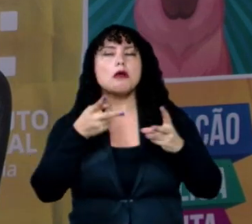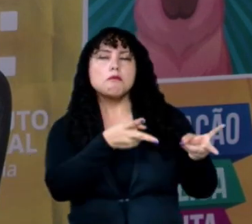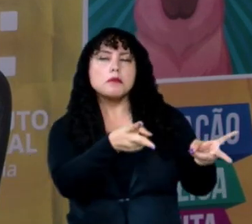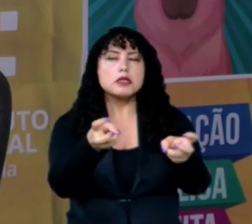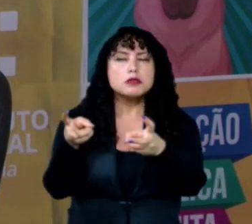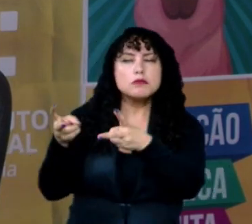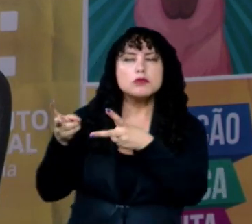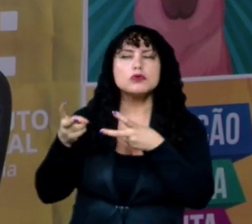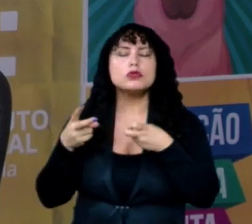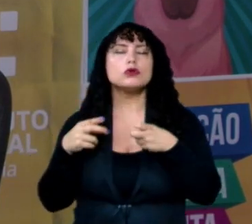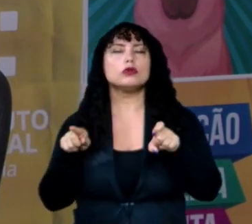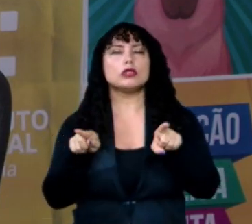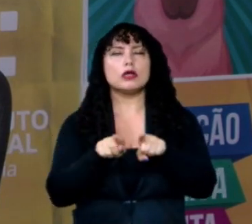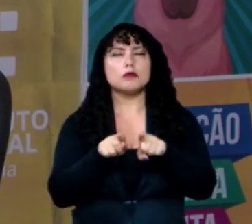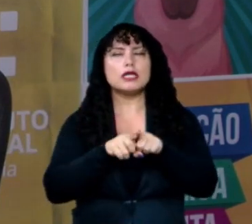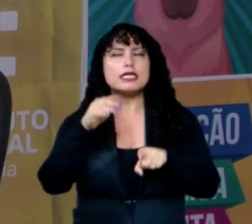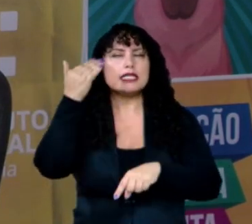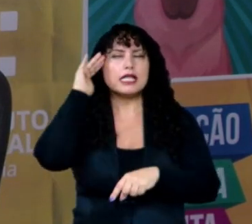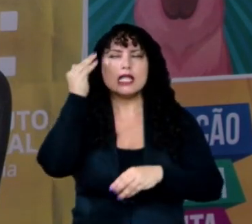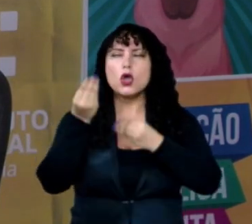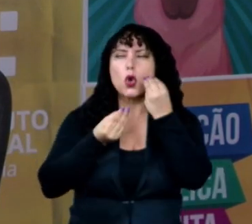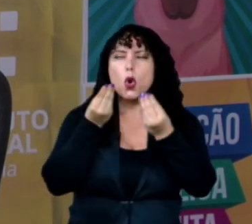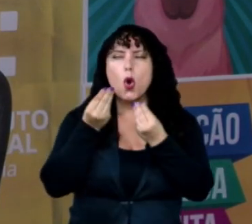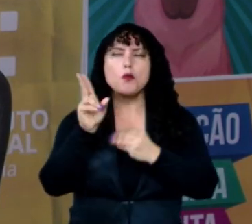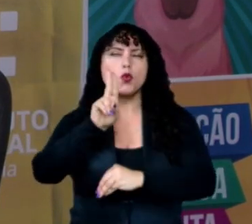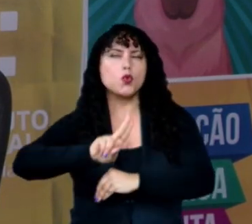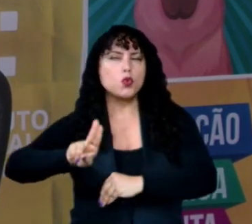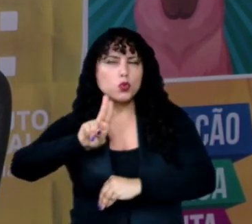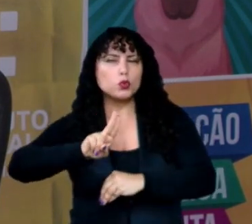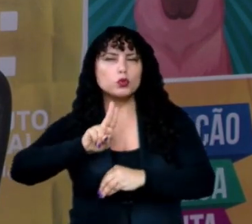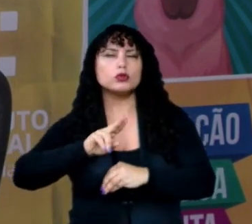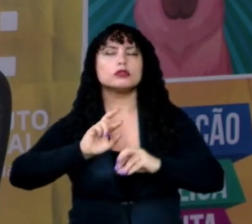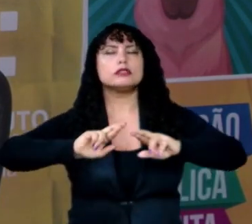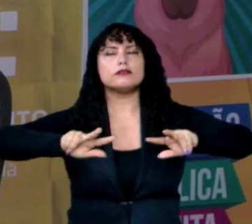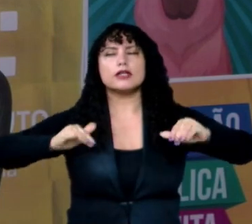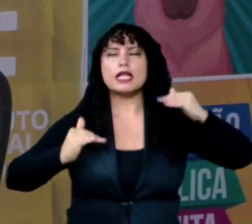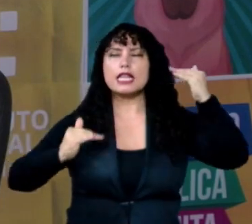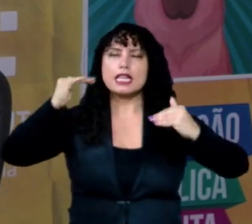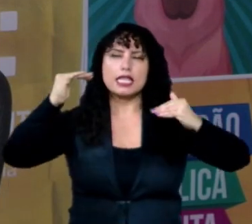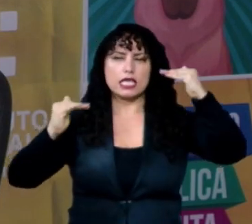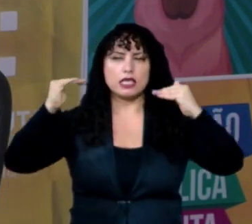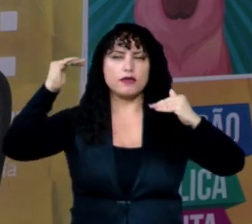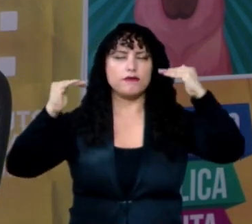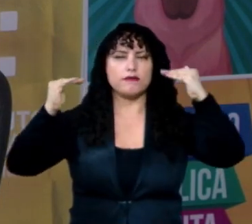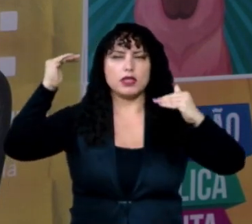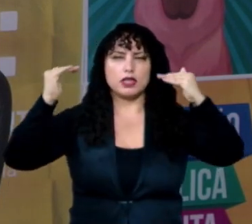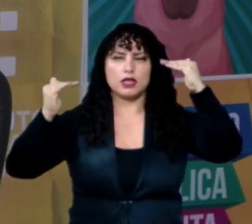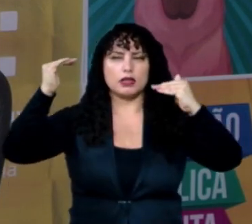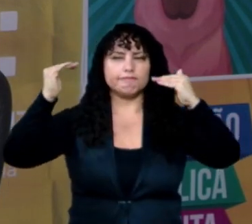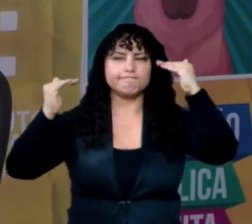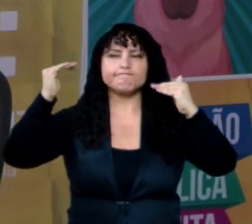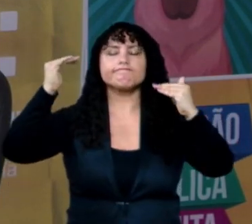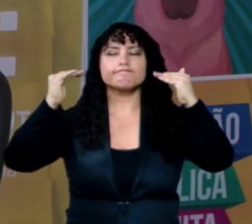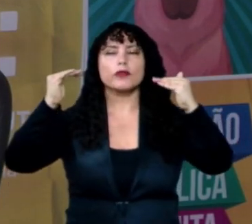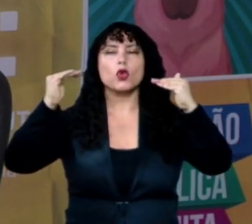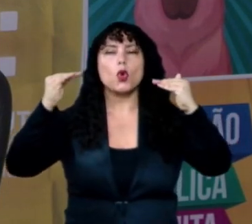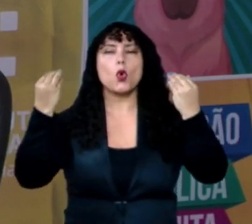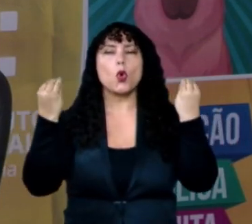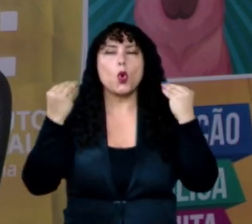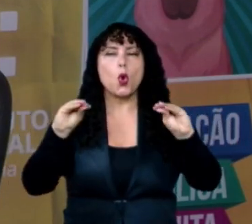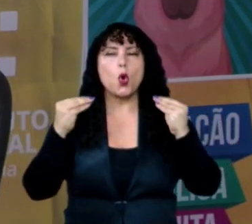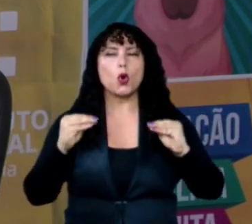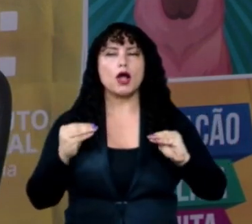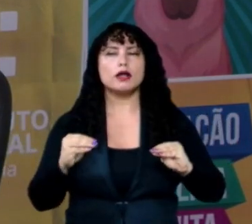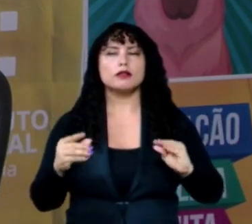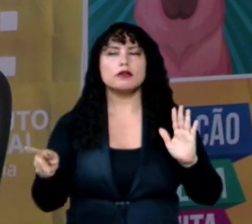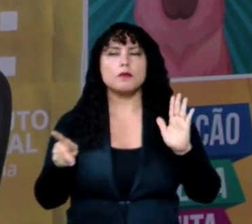né, de entender como se aplica, e aí os diferentes níveis vão, né, colocando suas